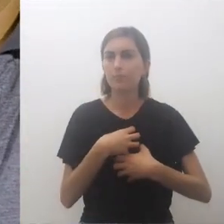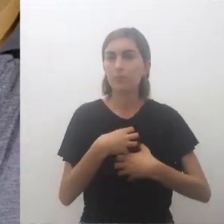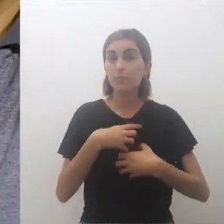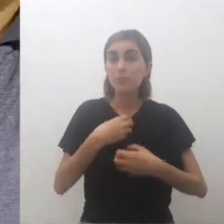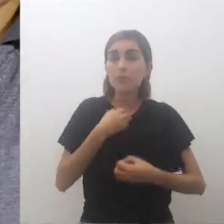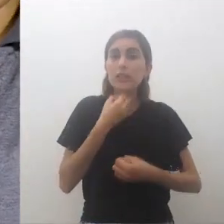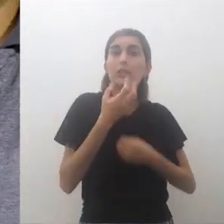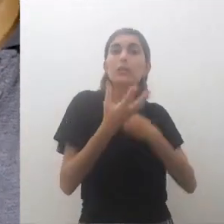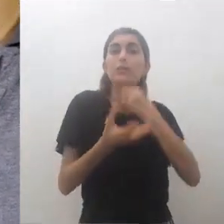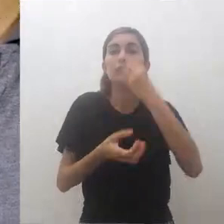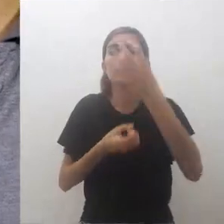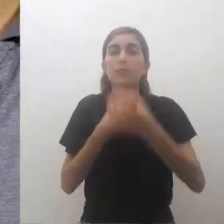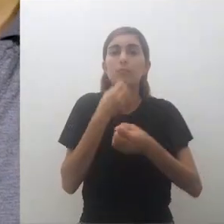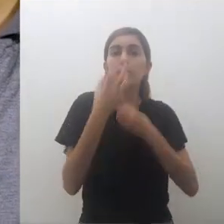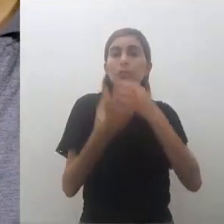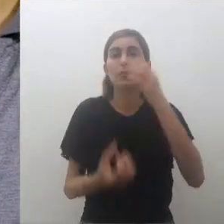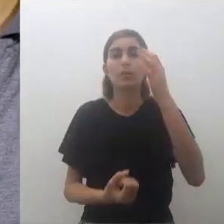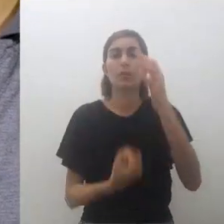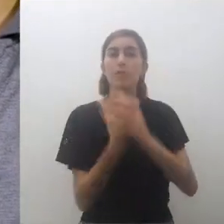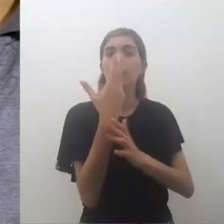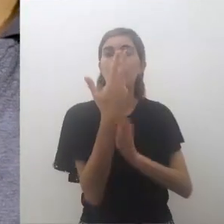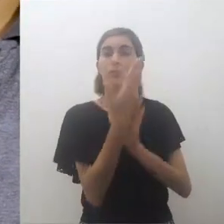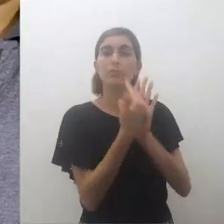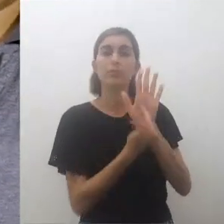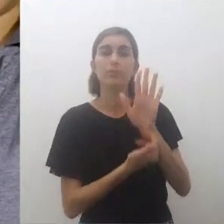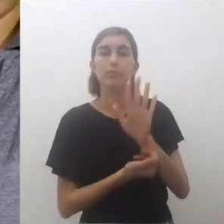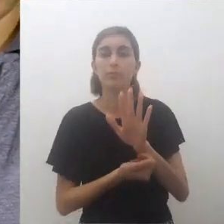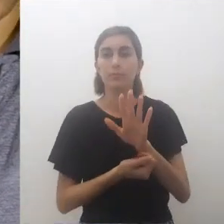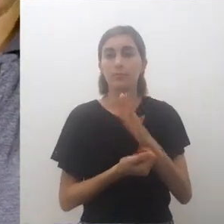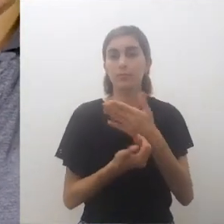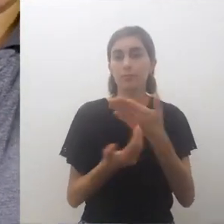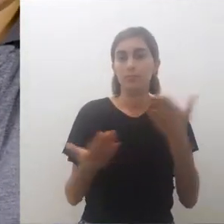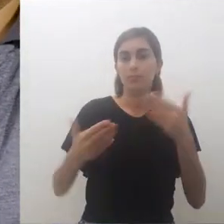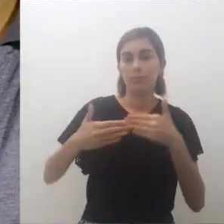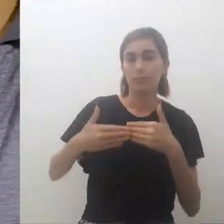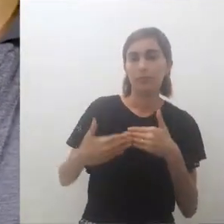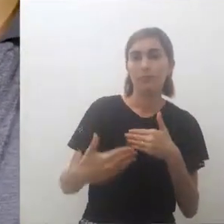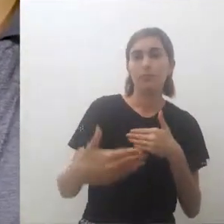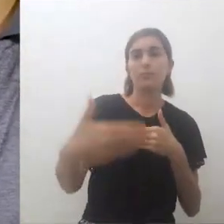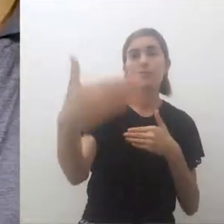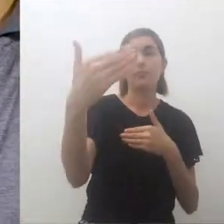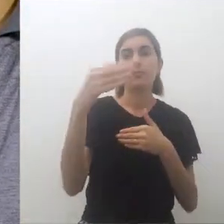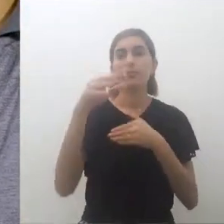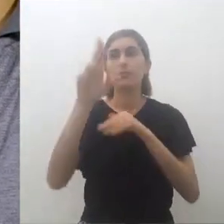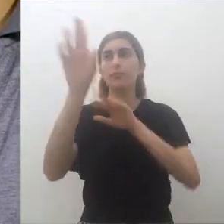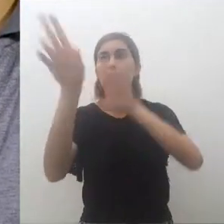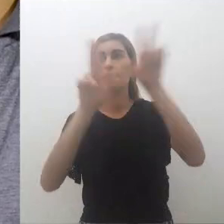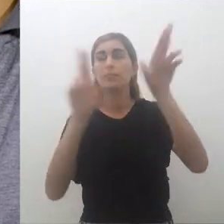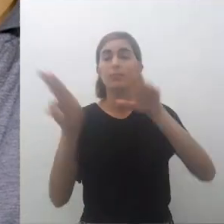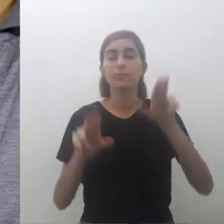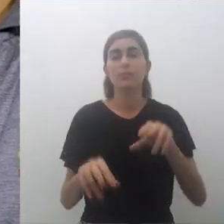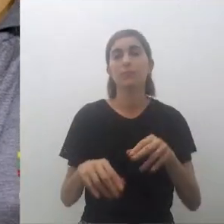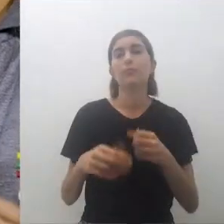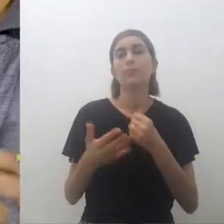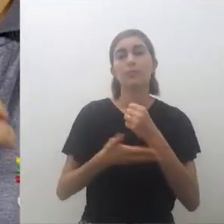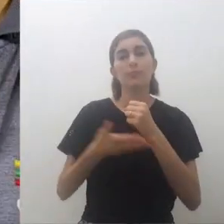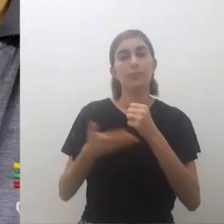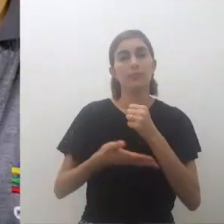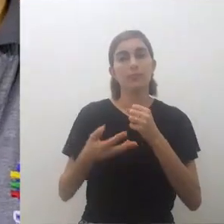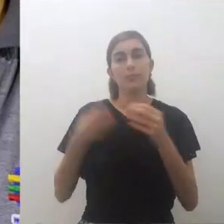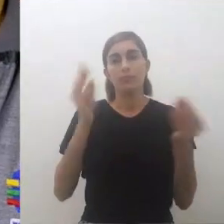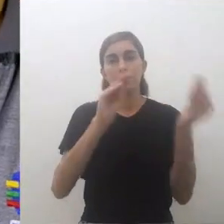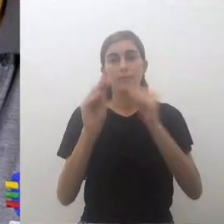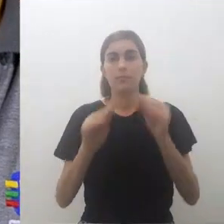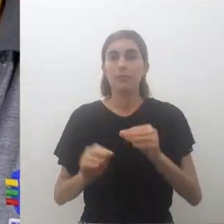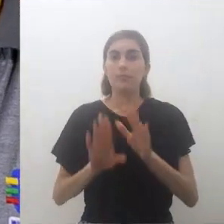expressar ele criando composições como essas, a partir dos elementos básicos e com